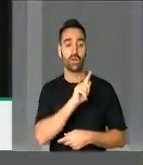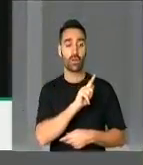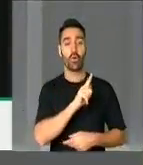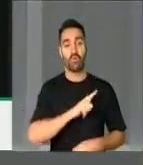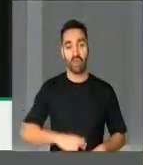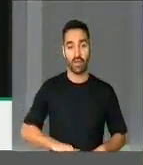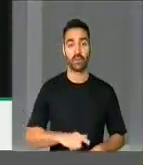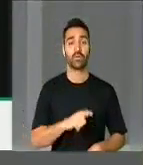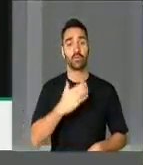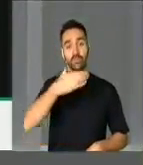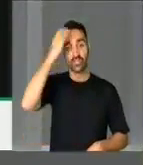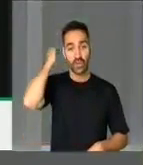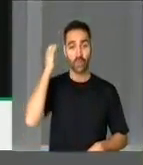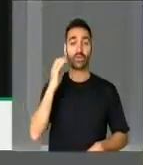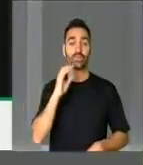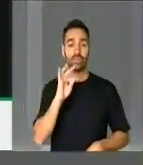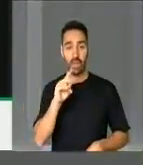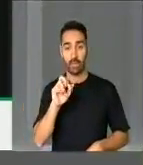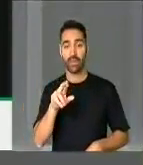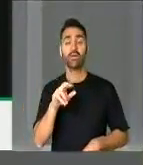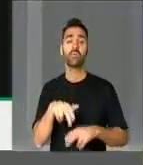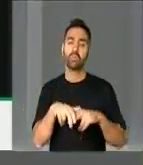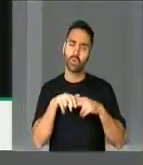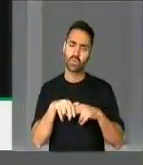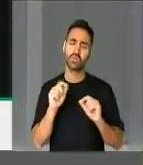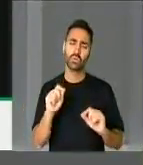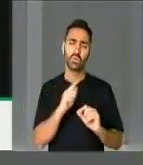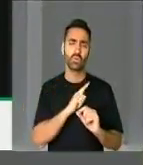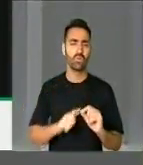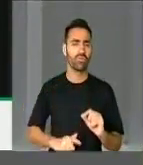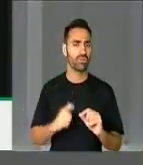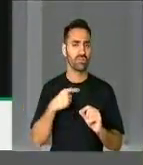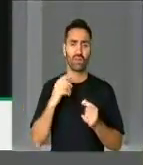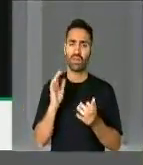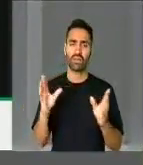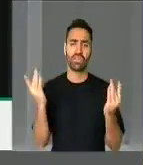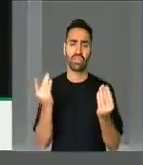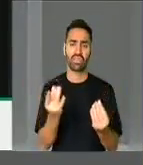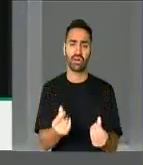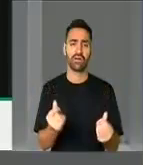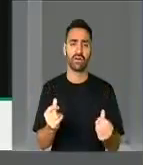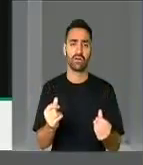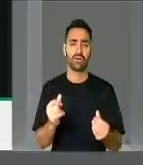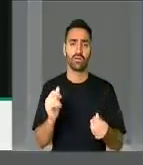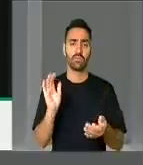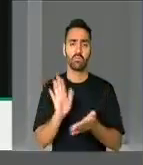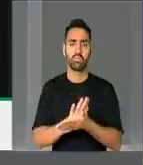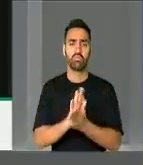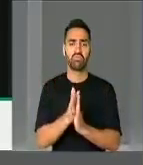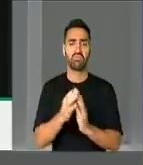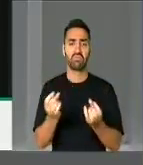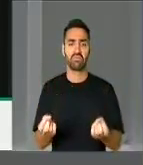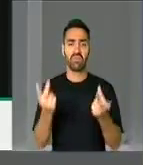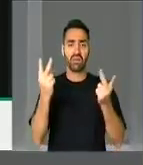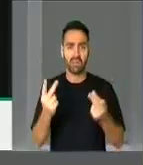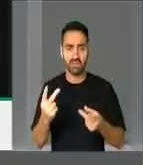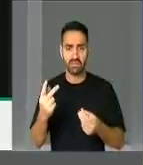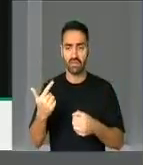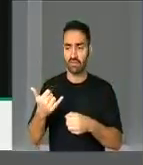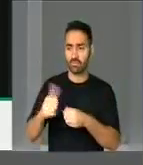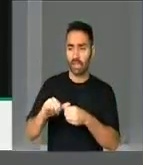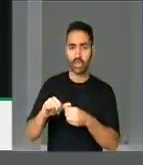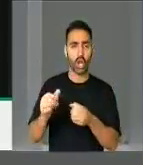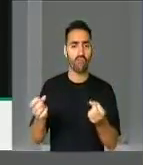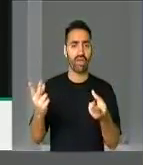este país, que está acabando com as nossas riquezas, entregando a Petrobras ao capital externo, entregando o pré-sal ao capital